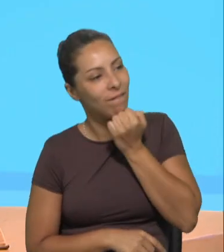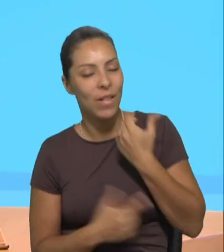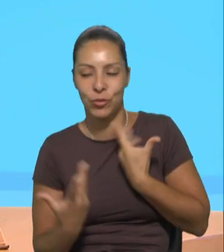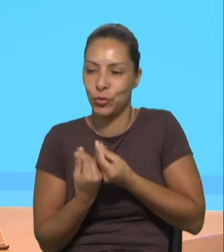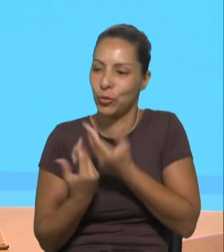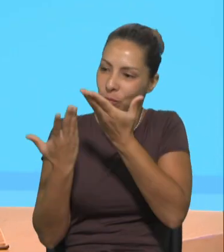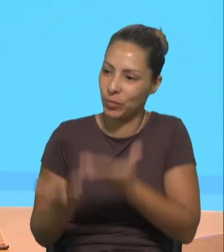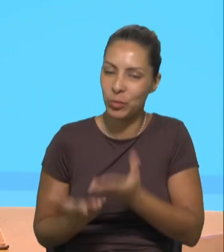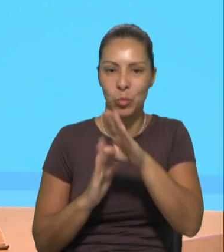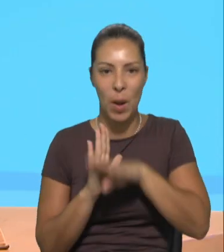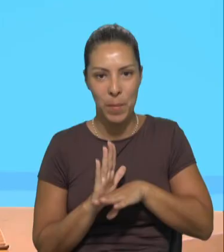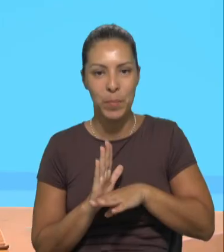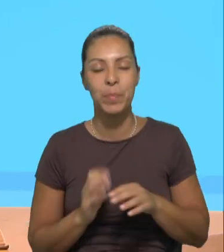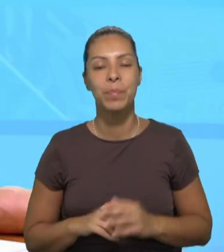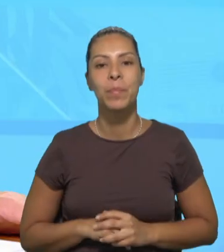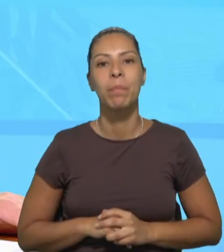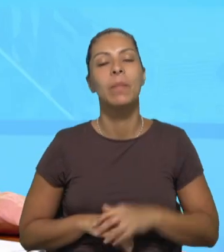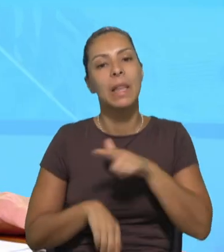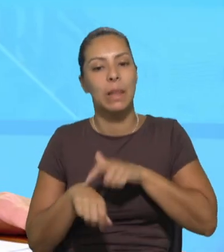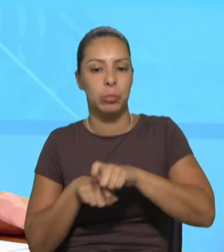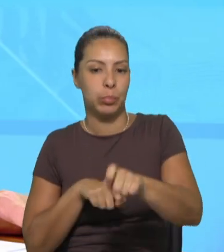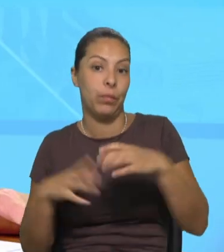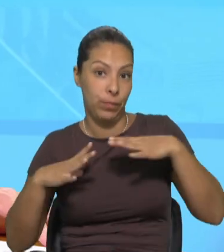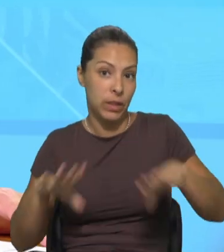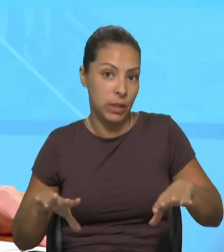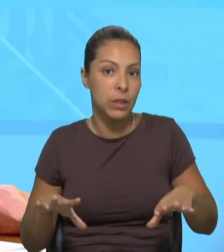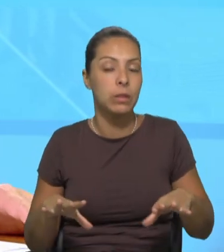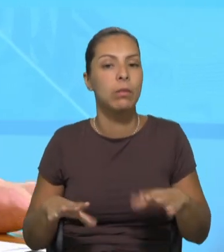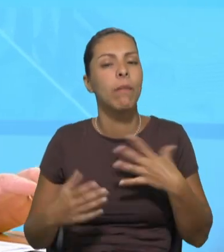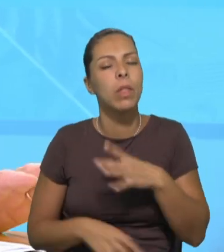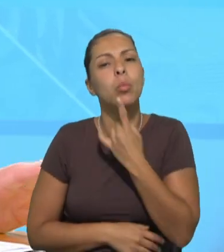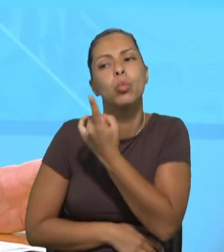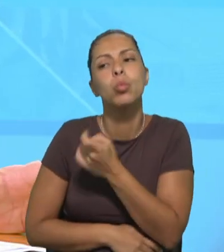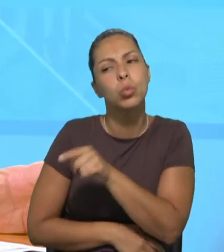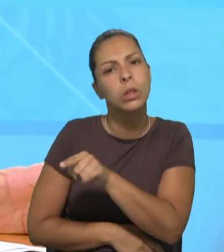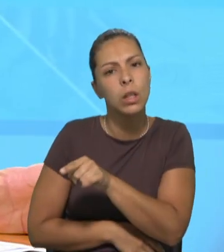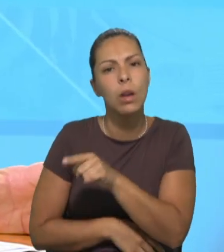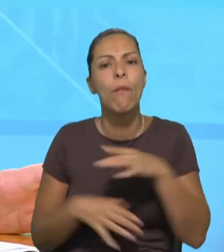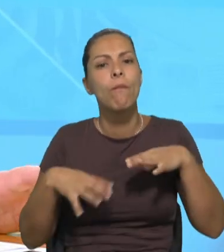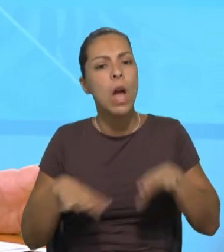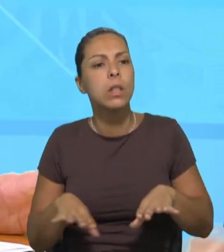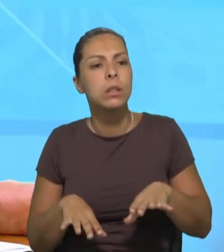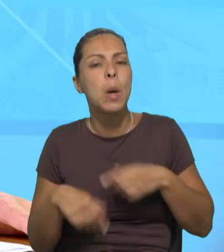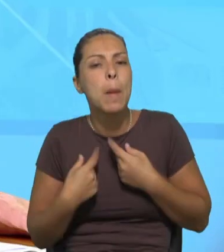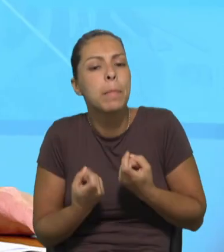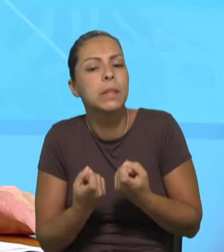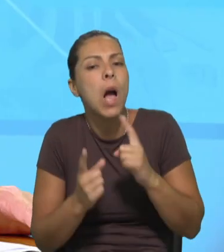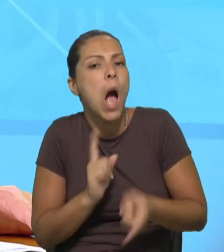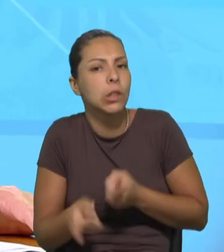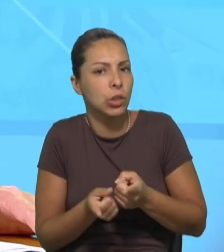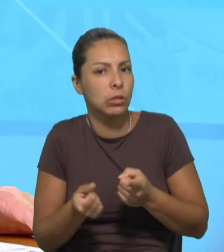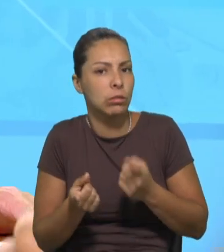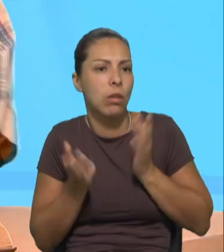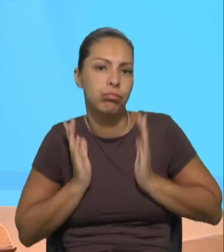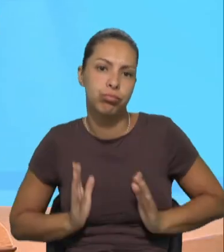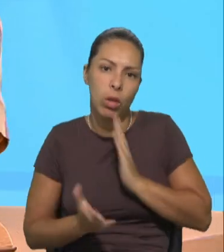programa Eclésia. E neste contexto de férias, perguntava o que é que as férias precisam de ter para que sejam de descanso.